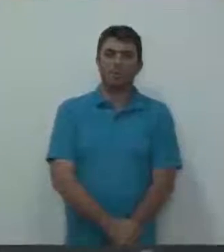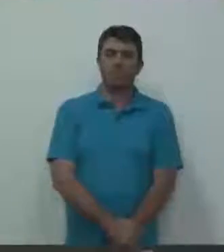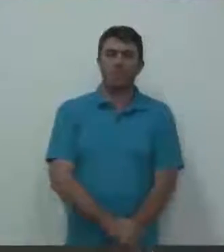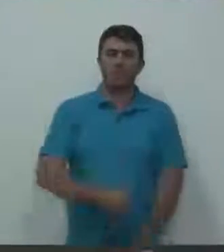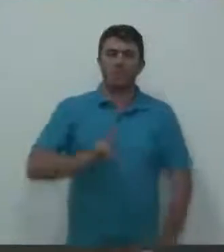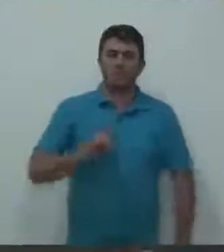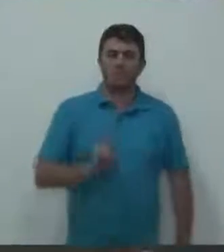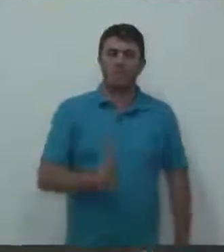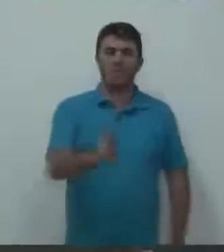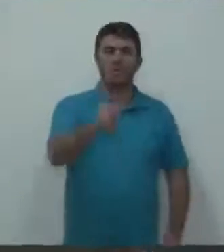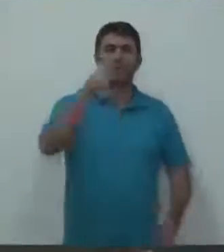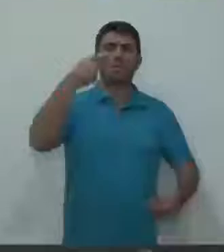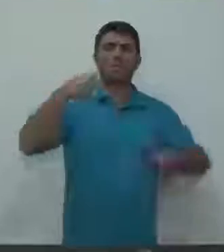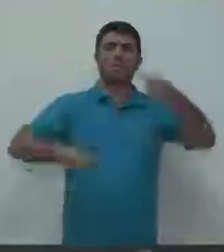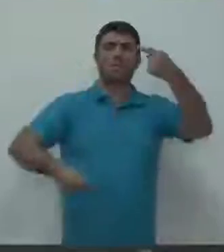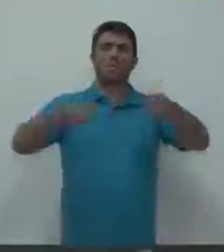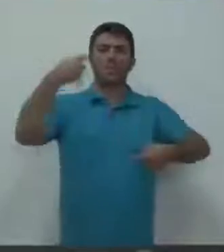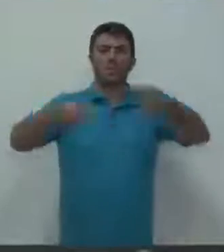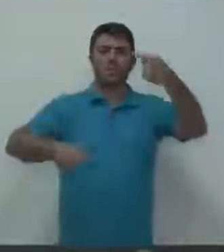Continua em discussão.